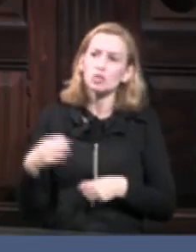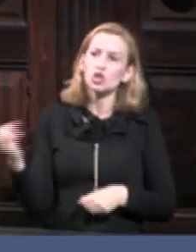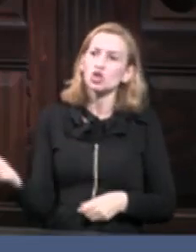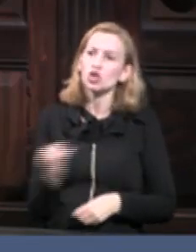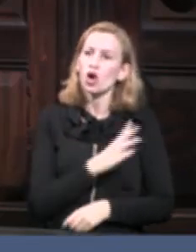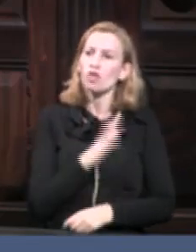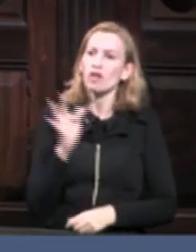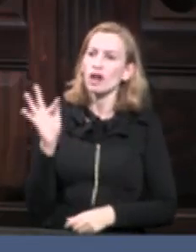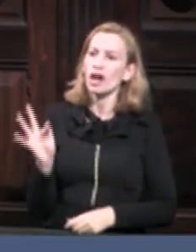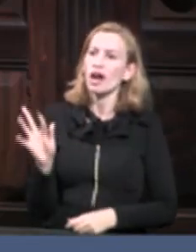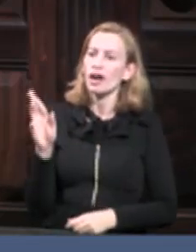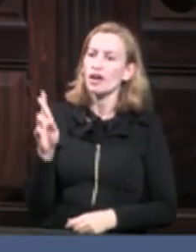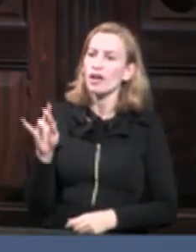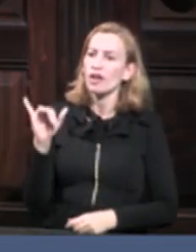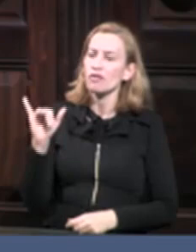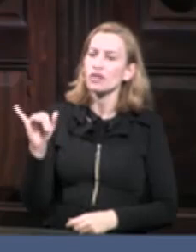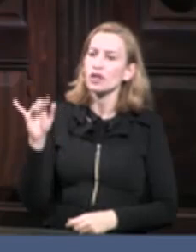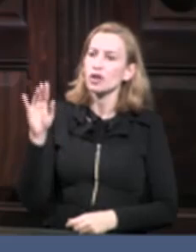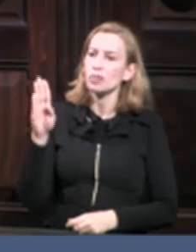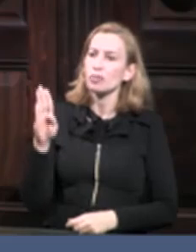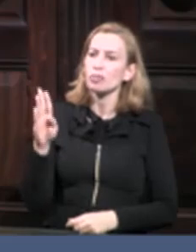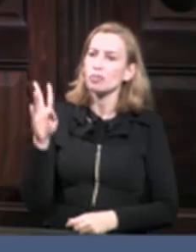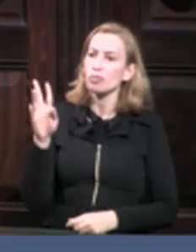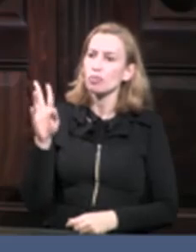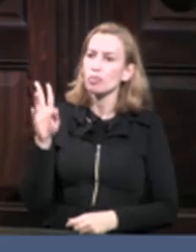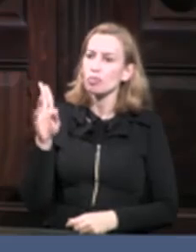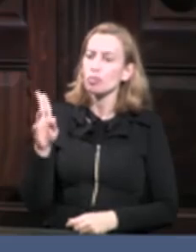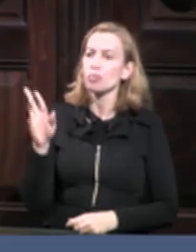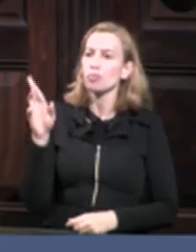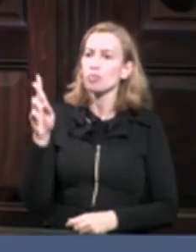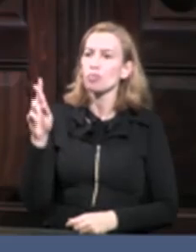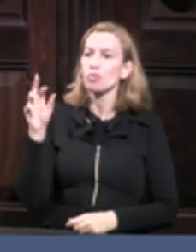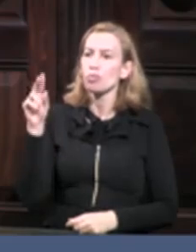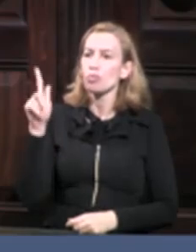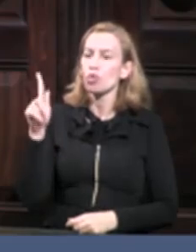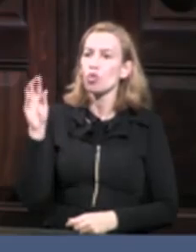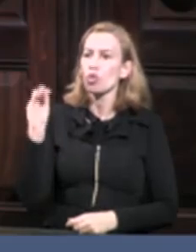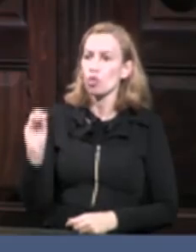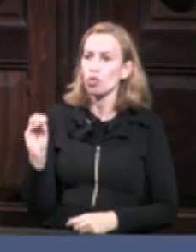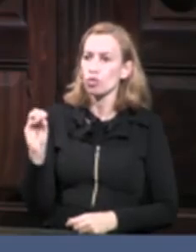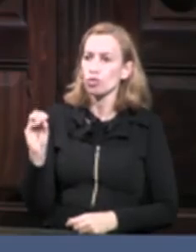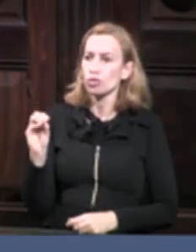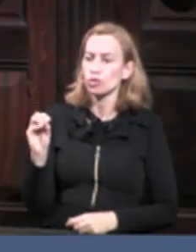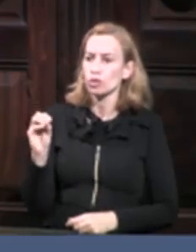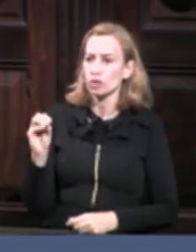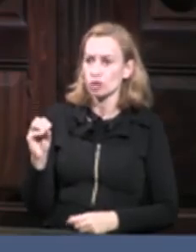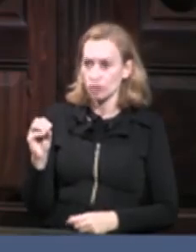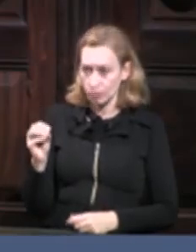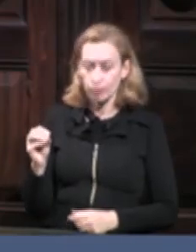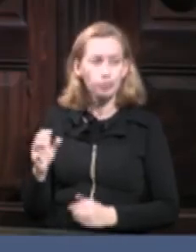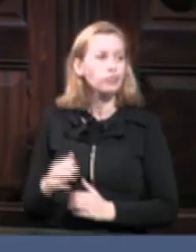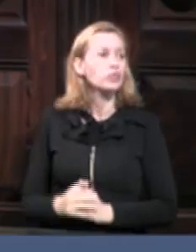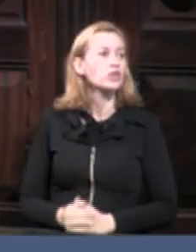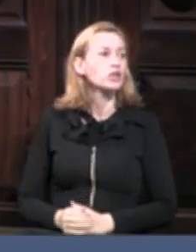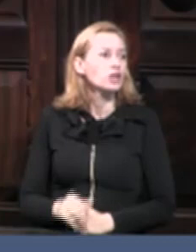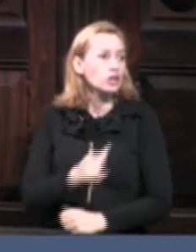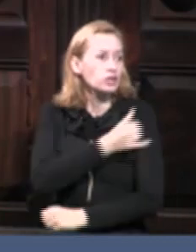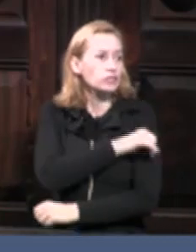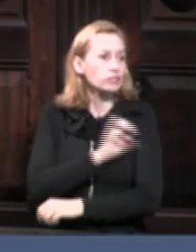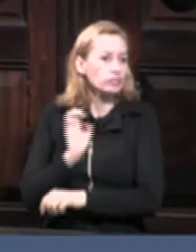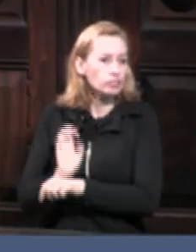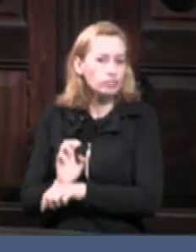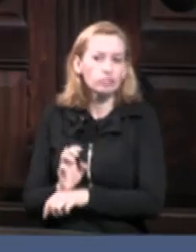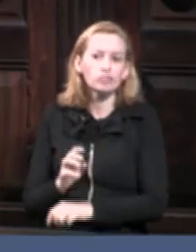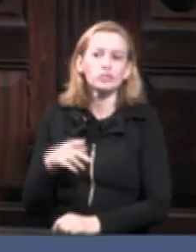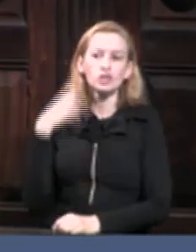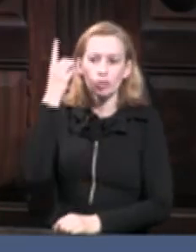no 3º distrito, Campo do Coelho, que abrange o grande cinturão da produção agrícola do estado do Rio de Janeiro. Deputado